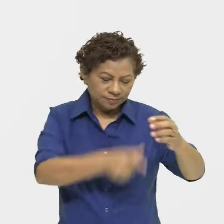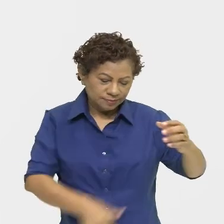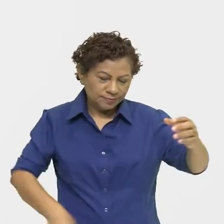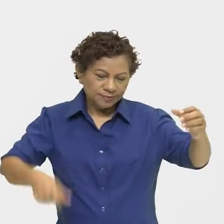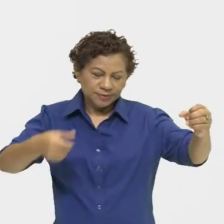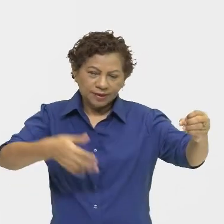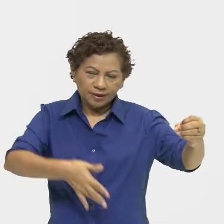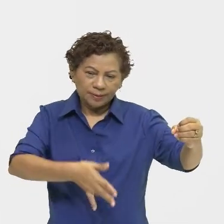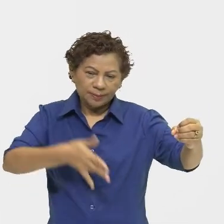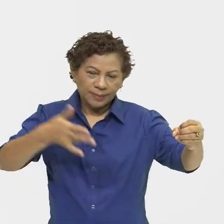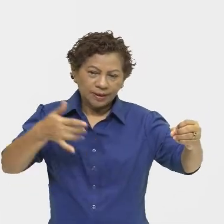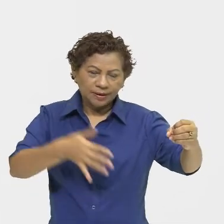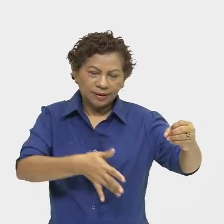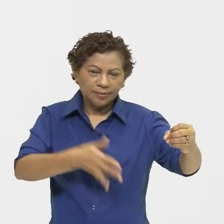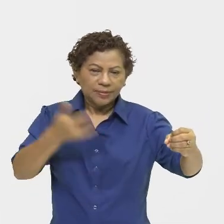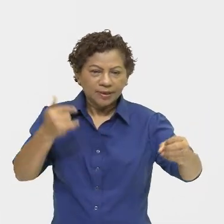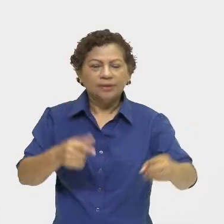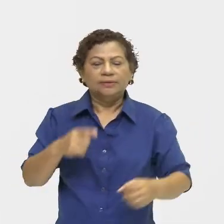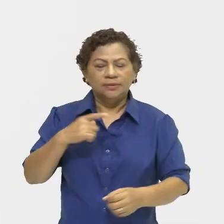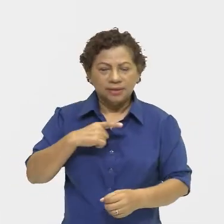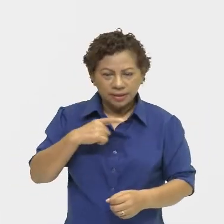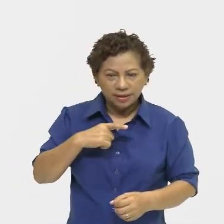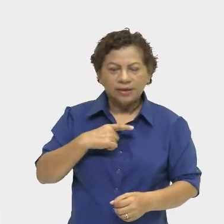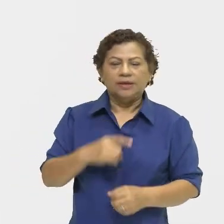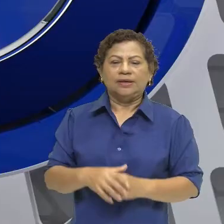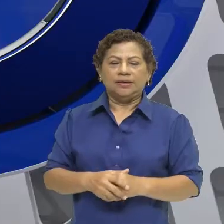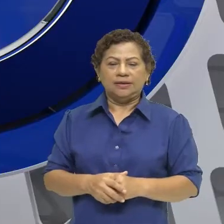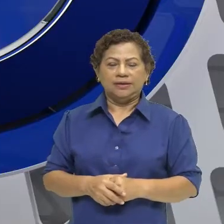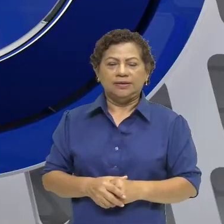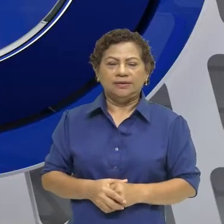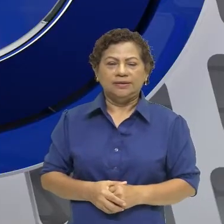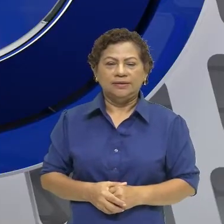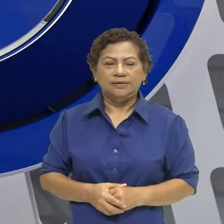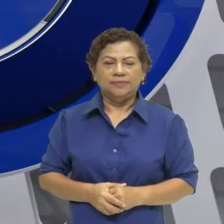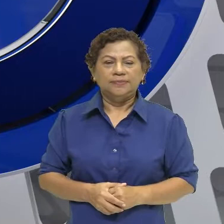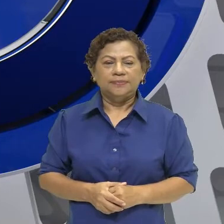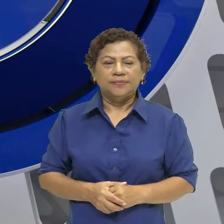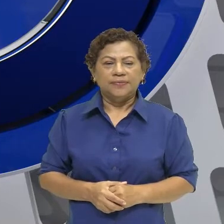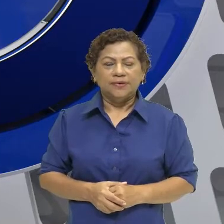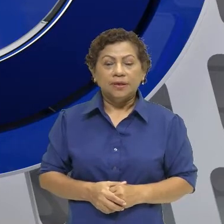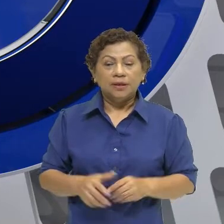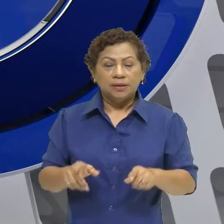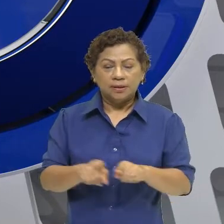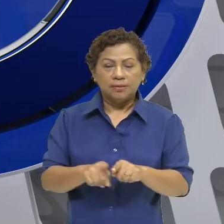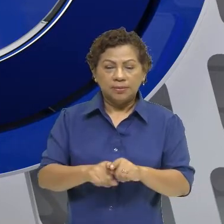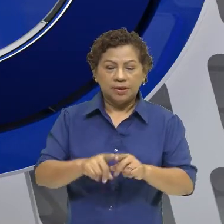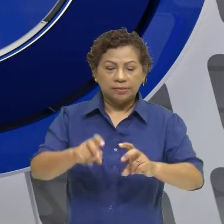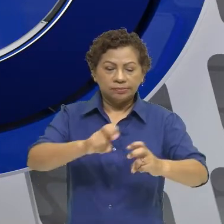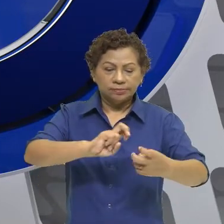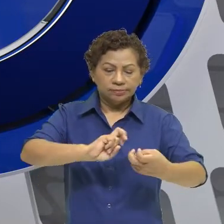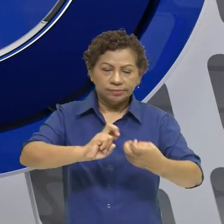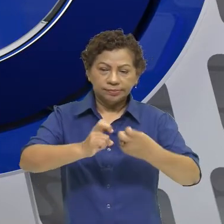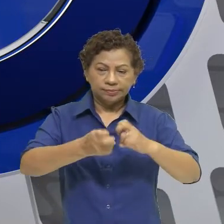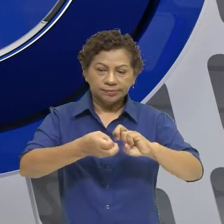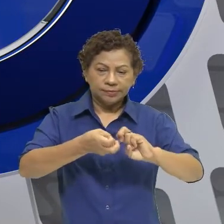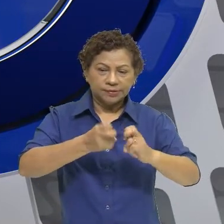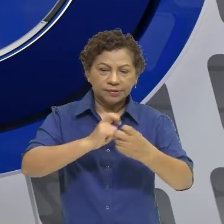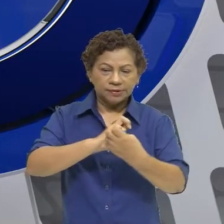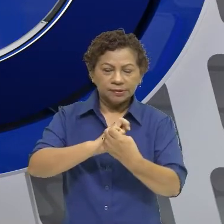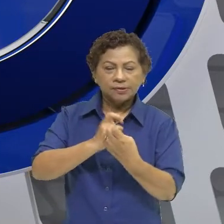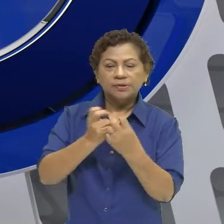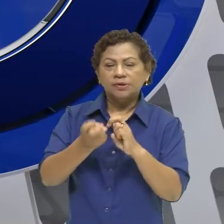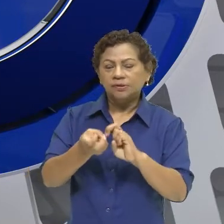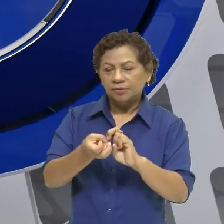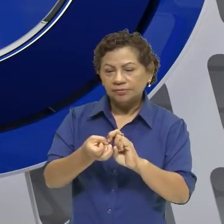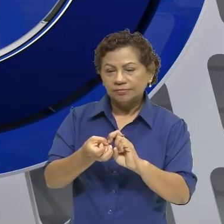dança. Ela é acompanhada pelo instrumento, pelo berimbau, e os golpes, eles são